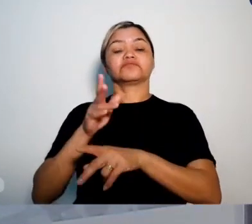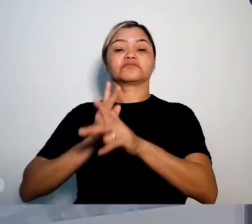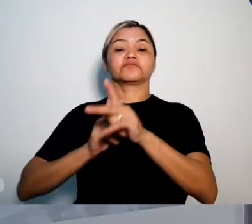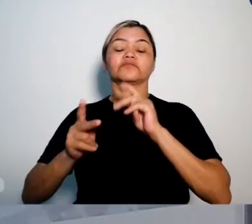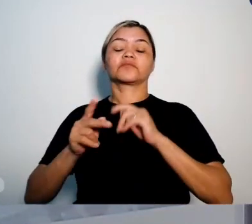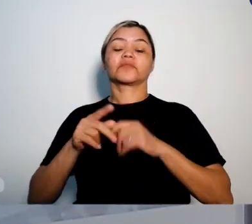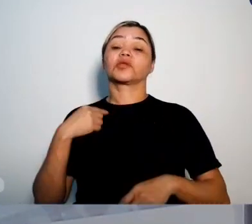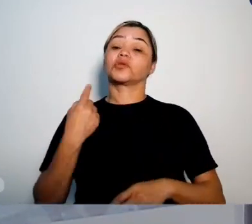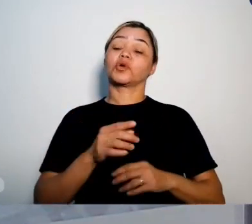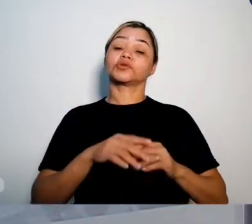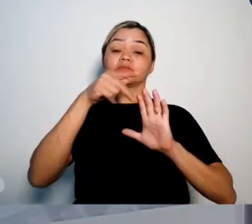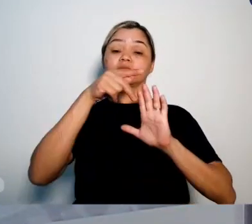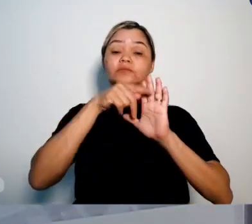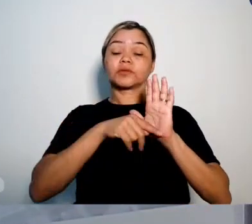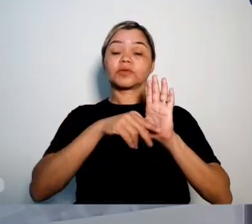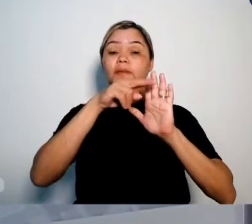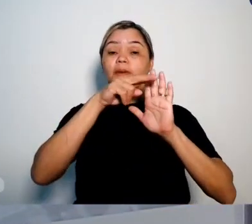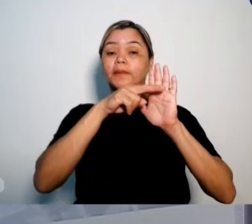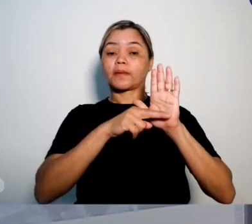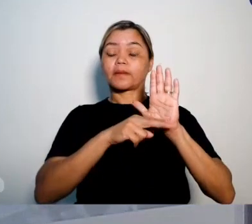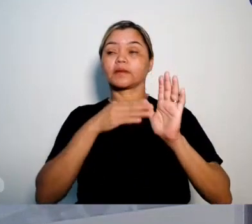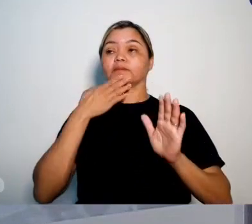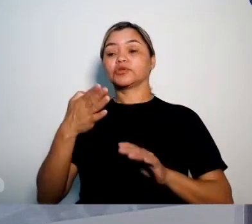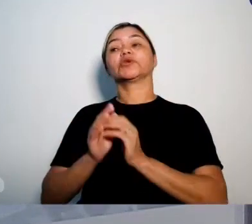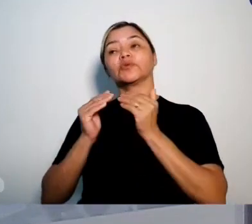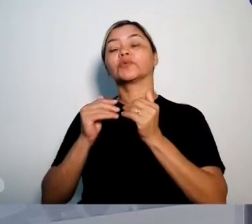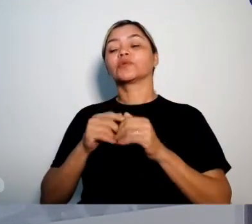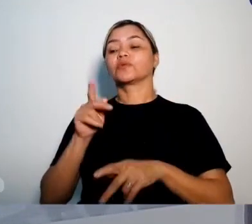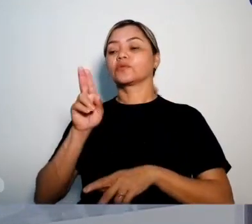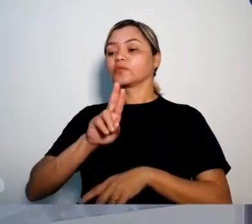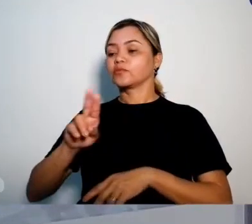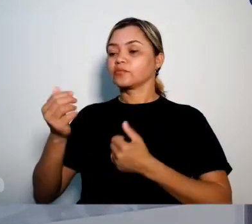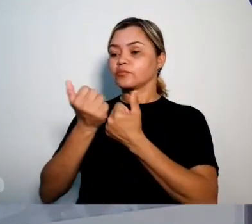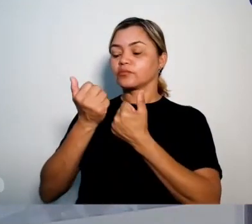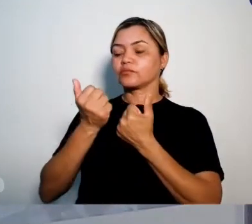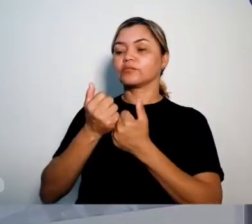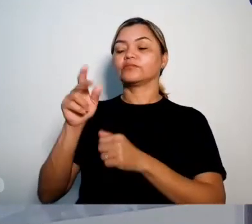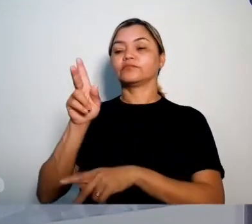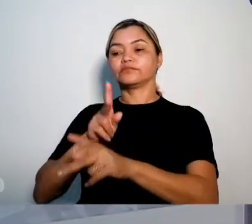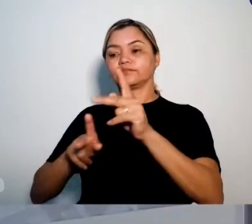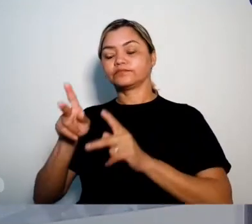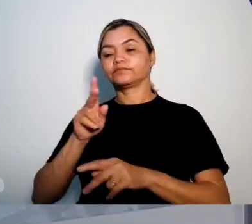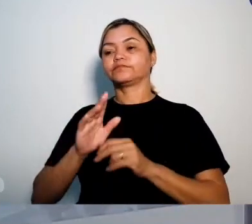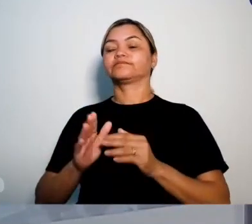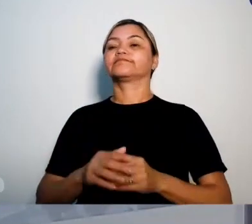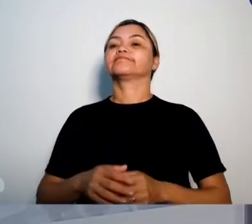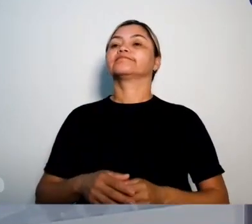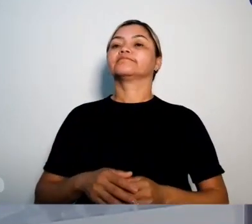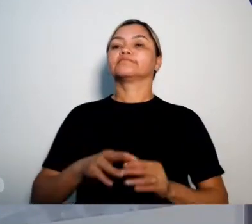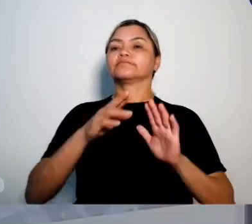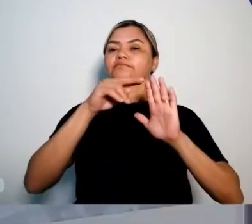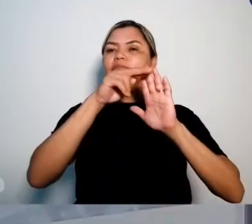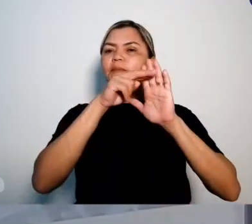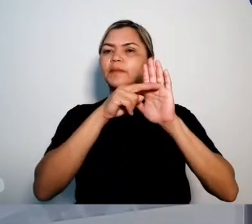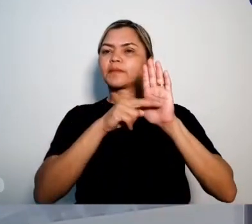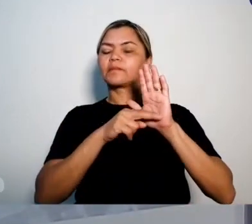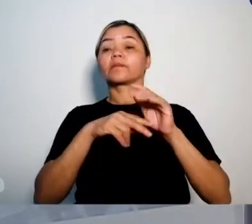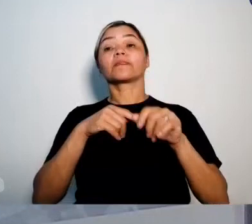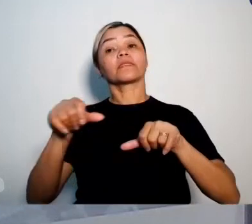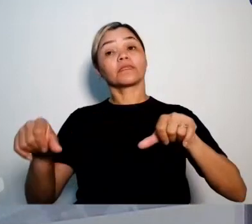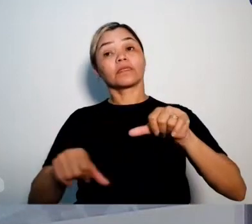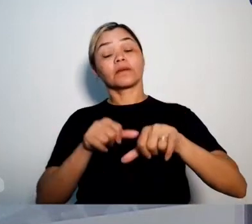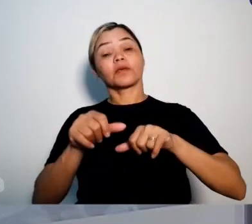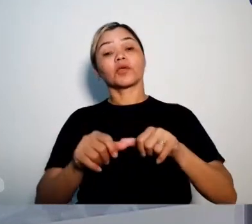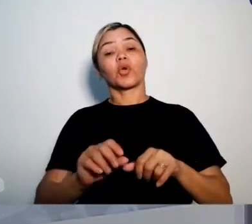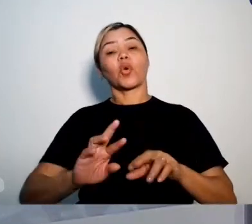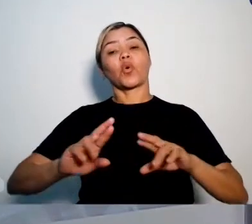os requerimentos pedindo em nome da população, né? outras situações que não dependem